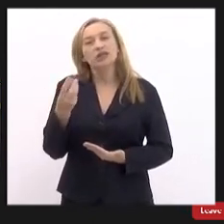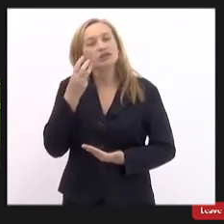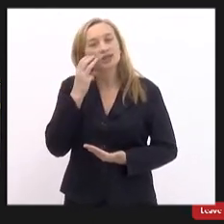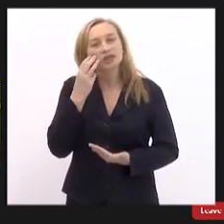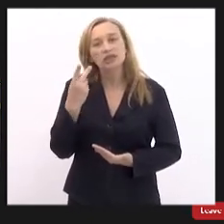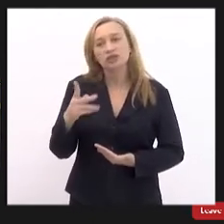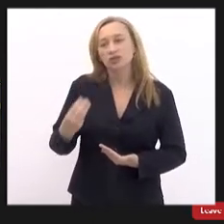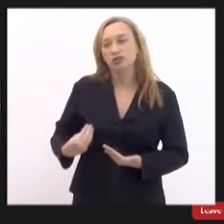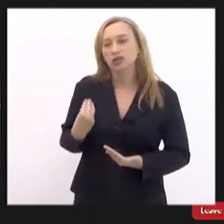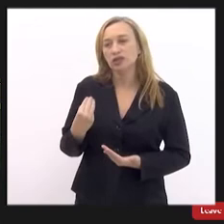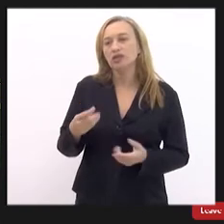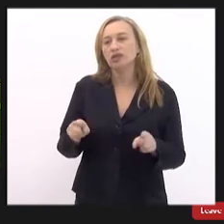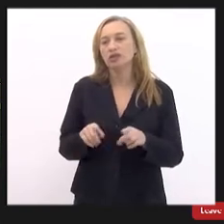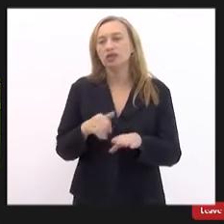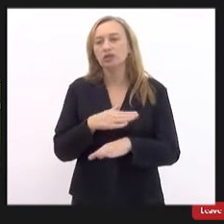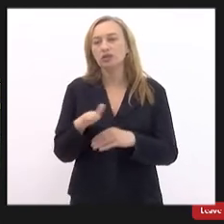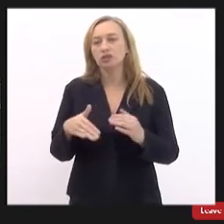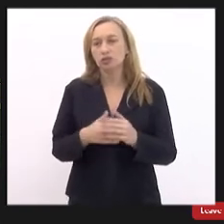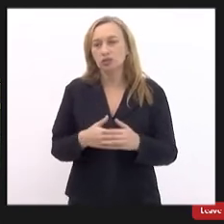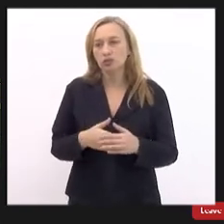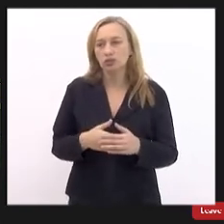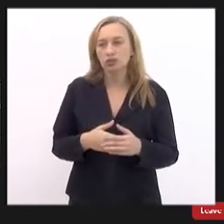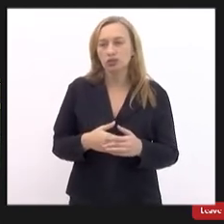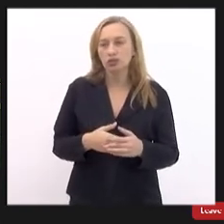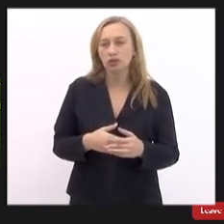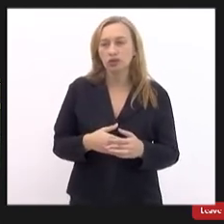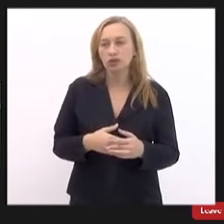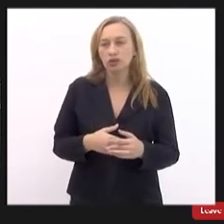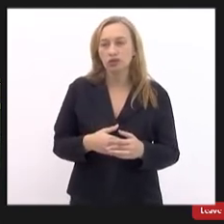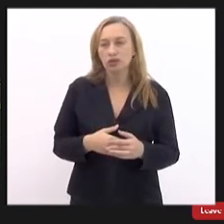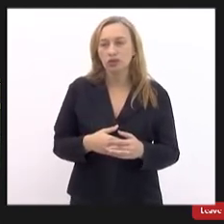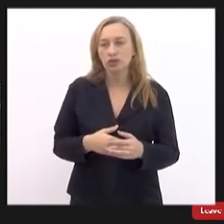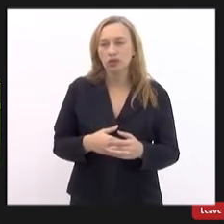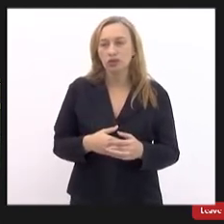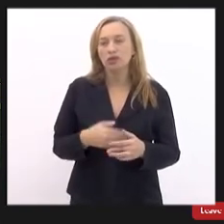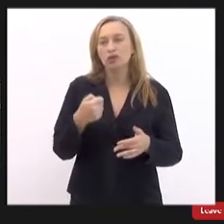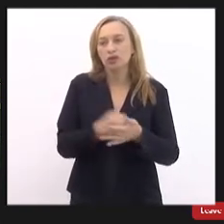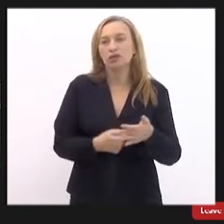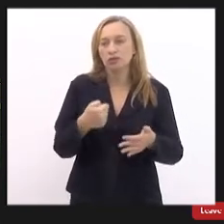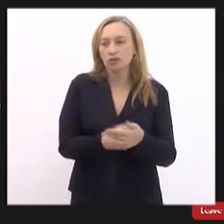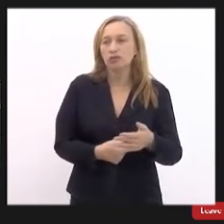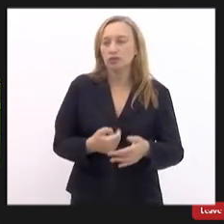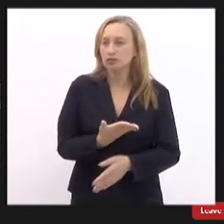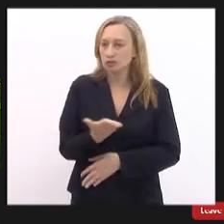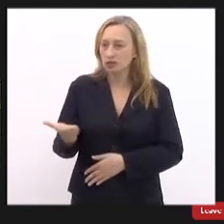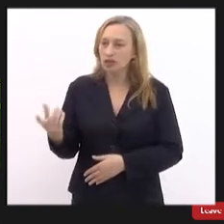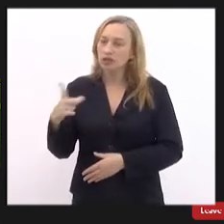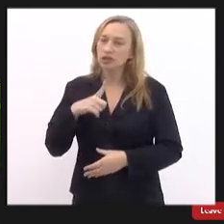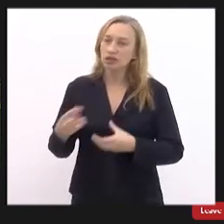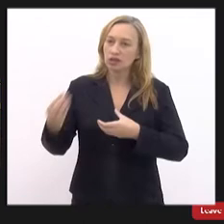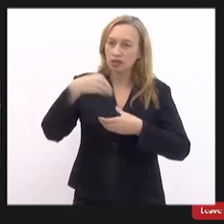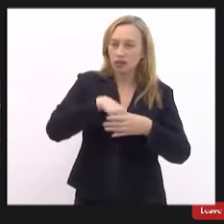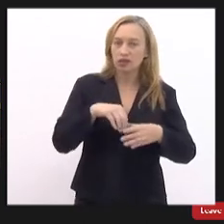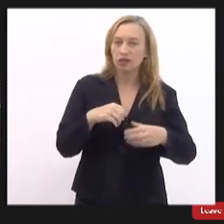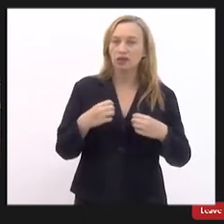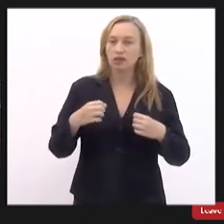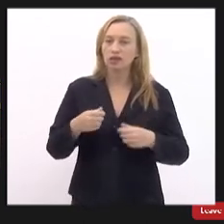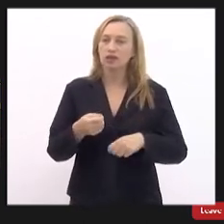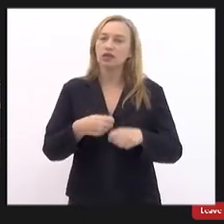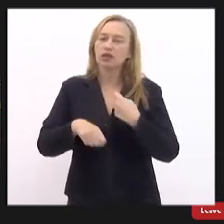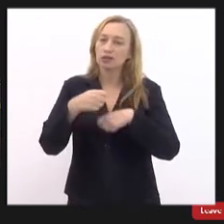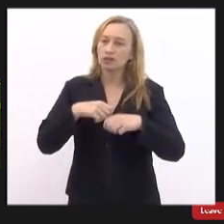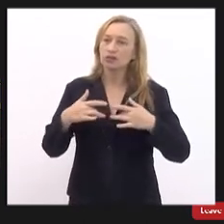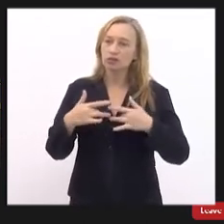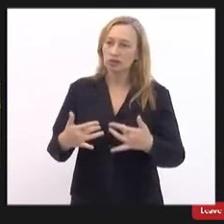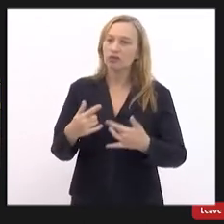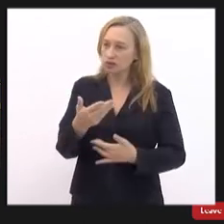sua presença e a presença dos demais, né? Que a luta que vocês têm dentro da economia solidária. Eu falo,